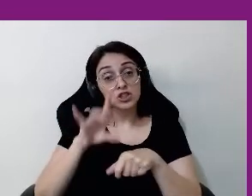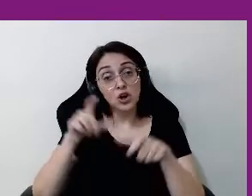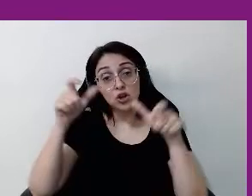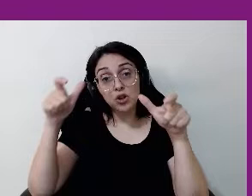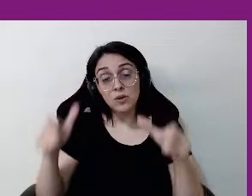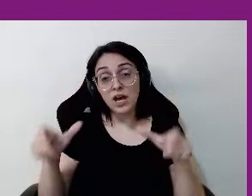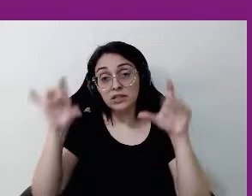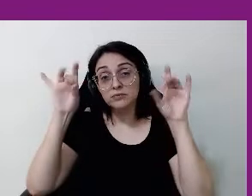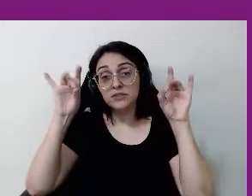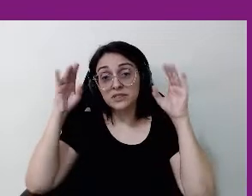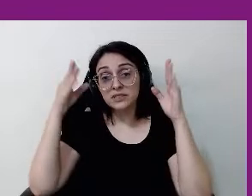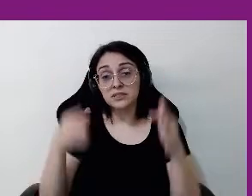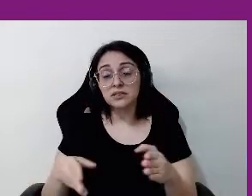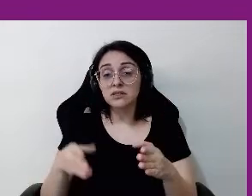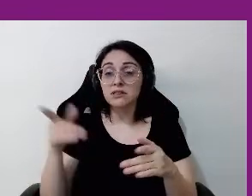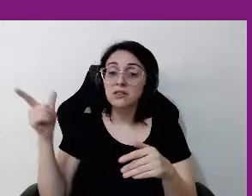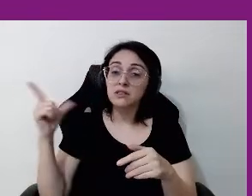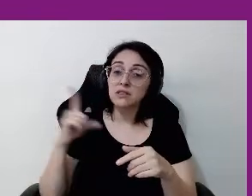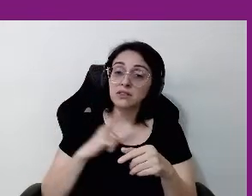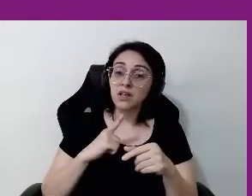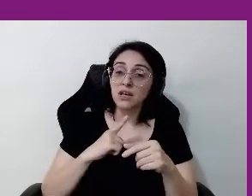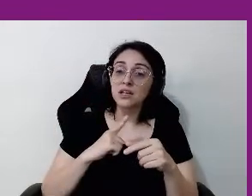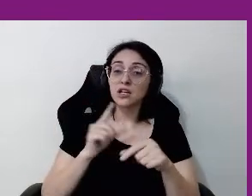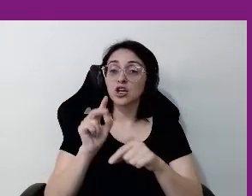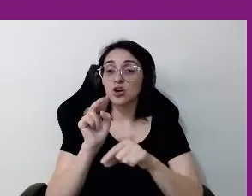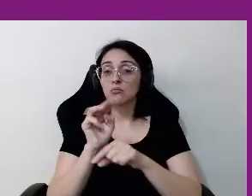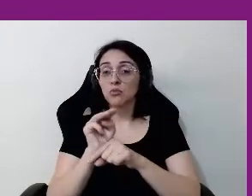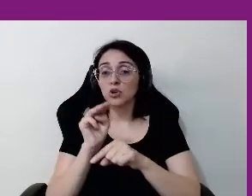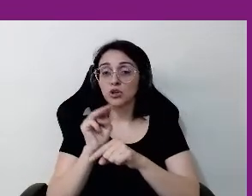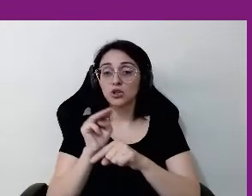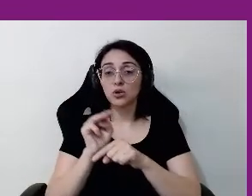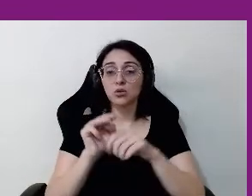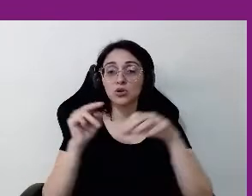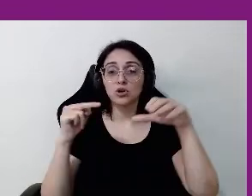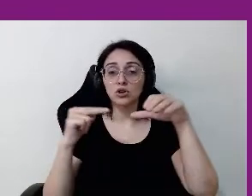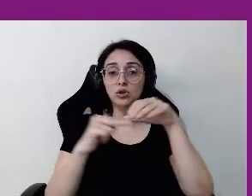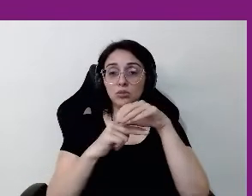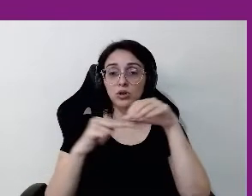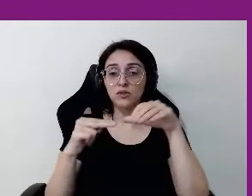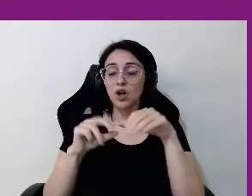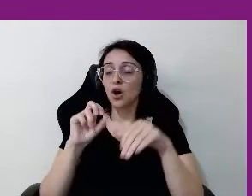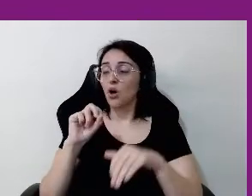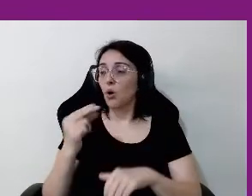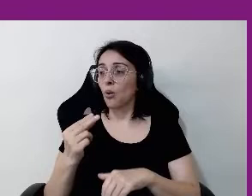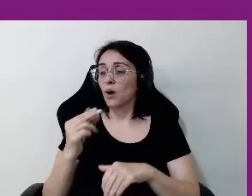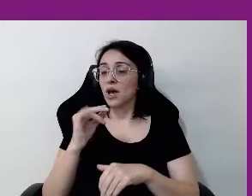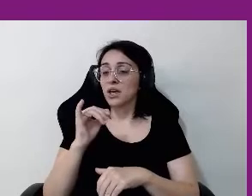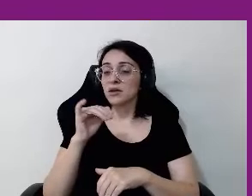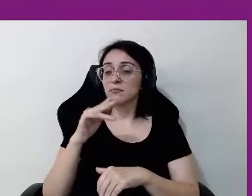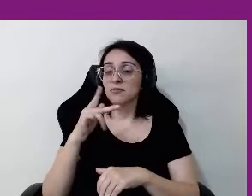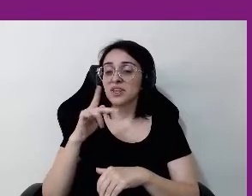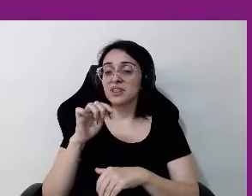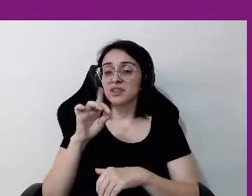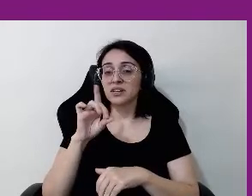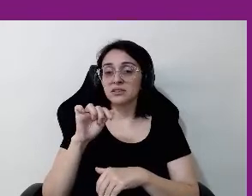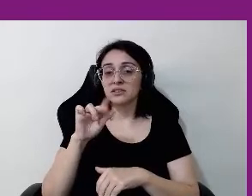lugares especializados que tenham monitor de tomografia ou impedância elétrica para se